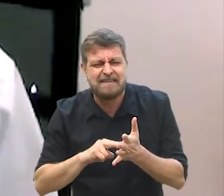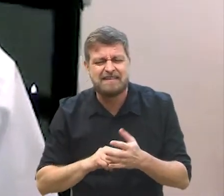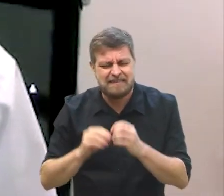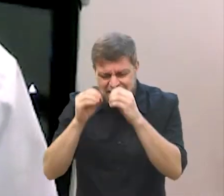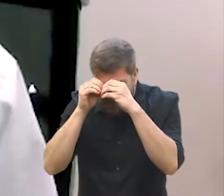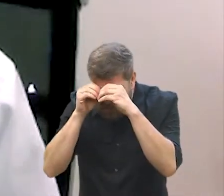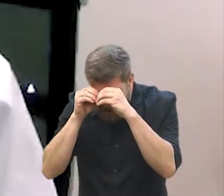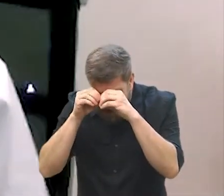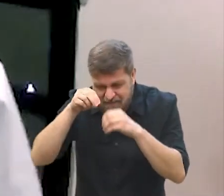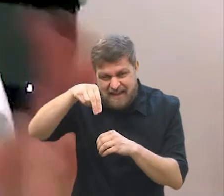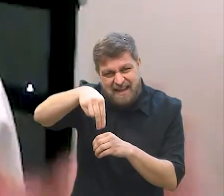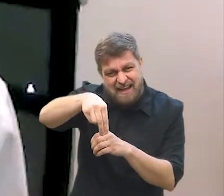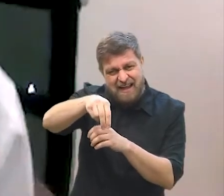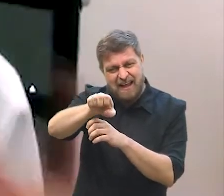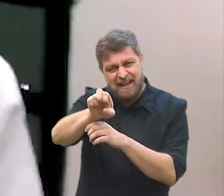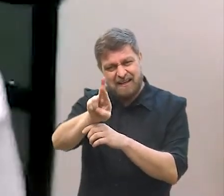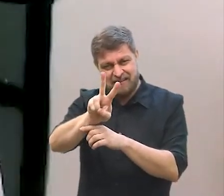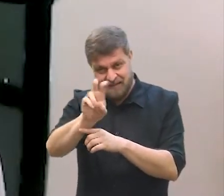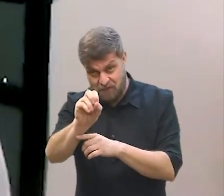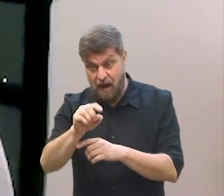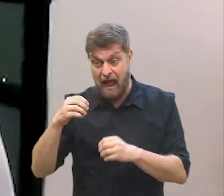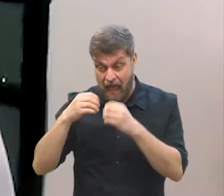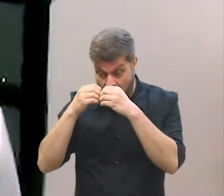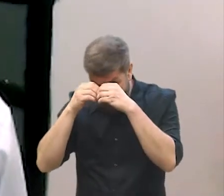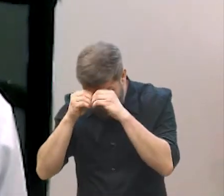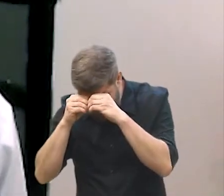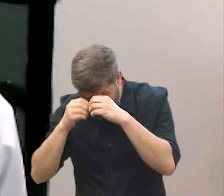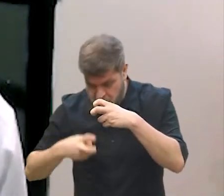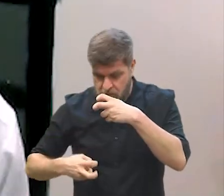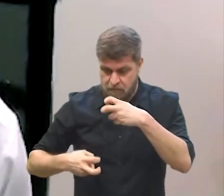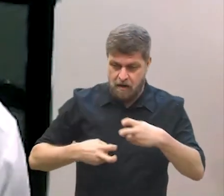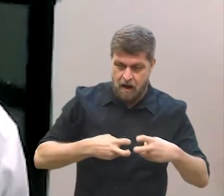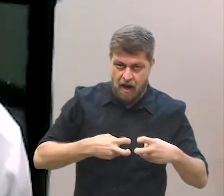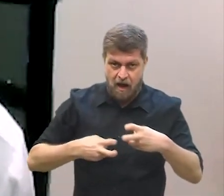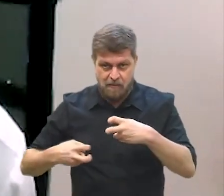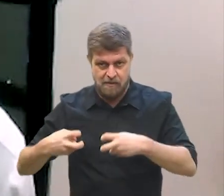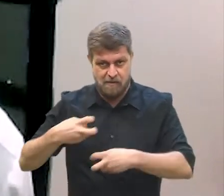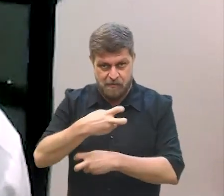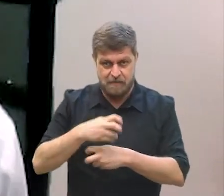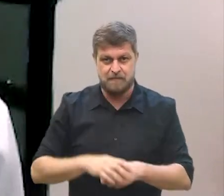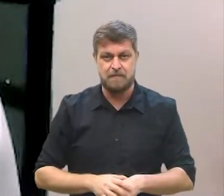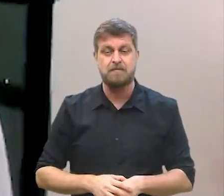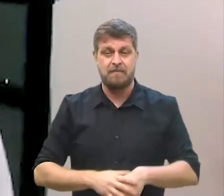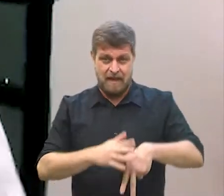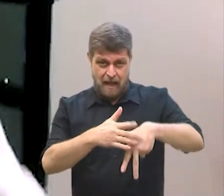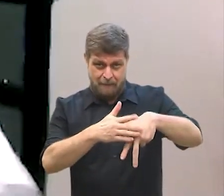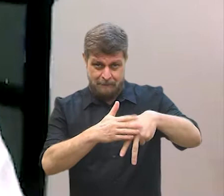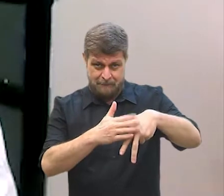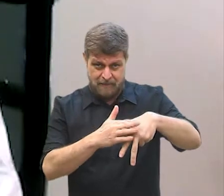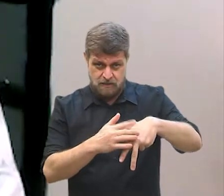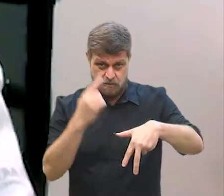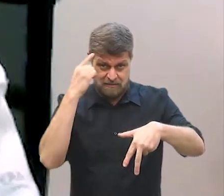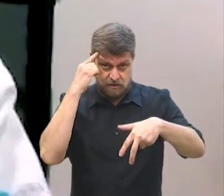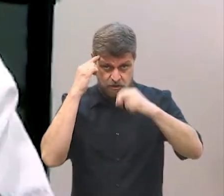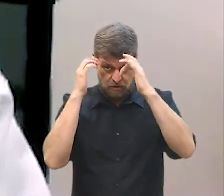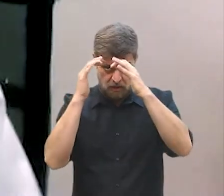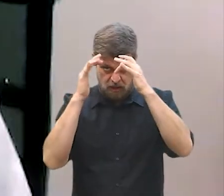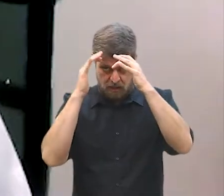é um microscópio robótico, que aí seria para de neuro, coluna e